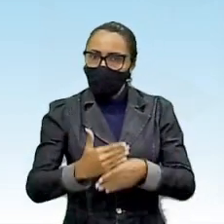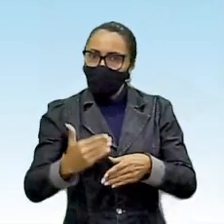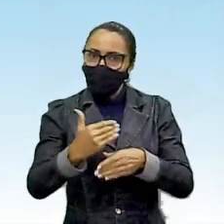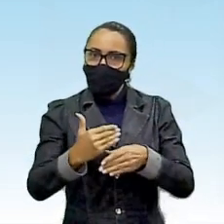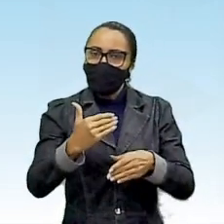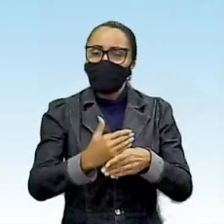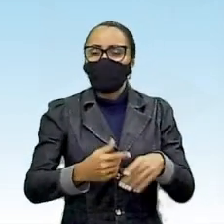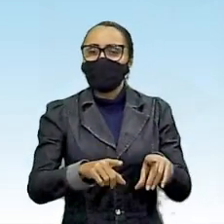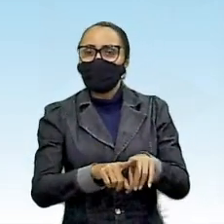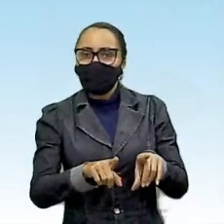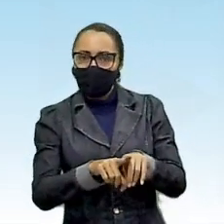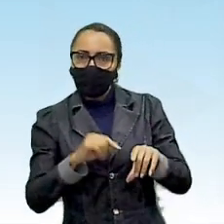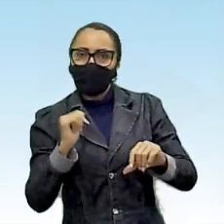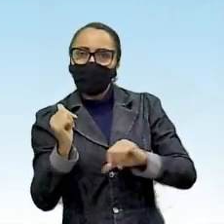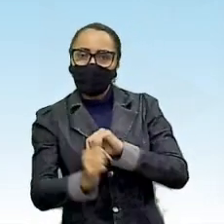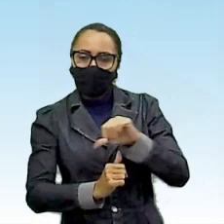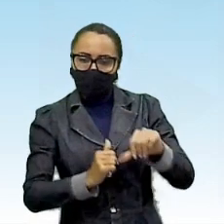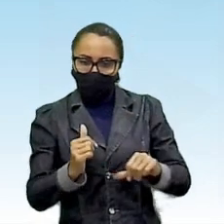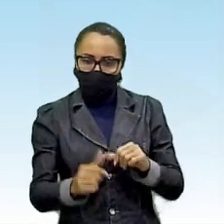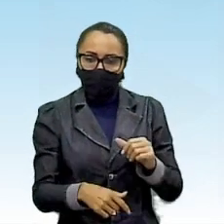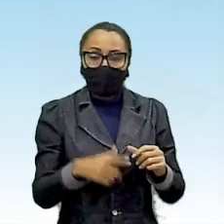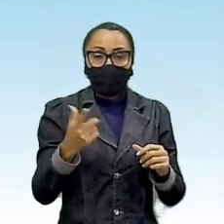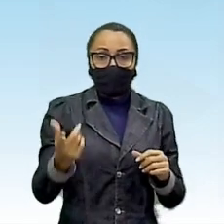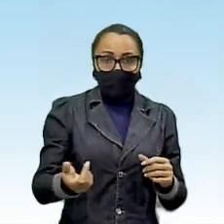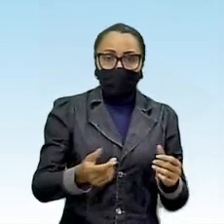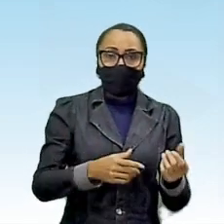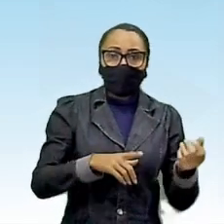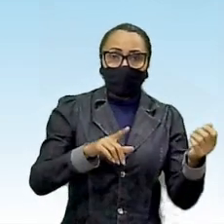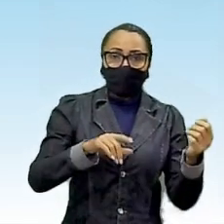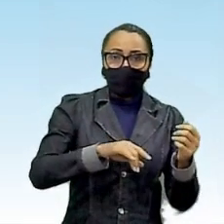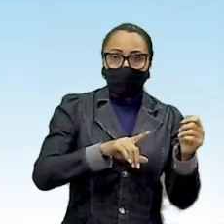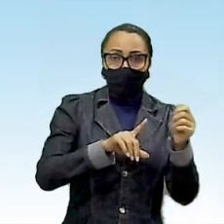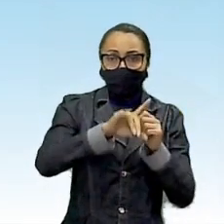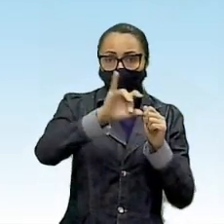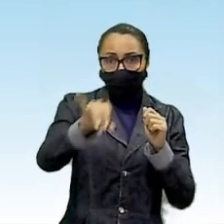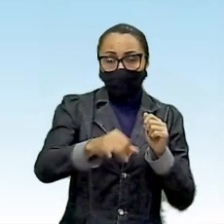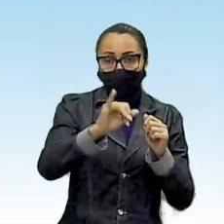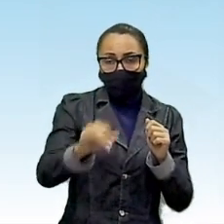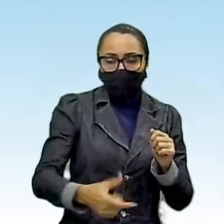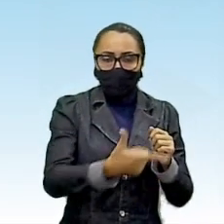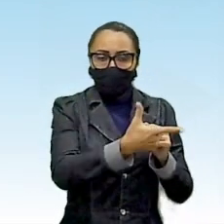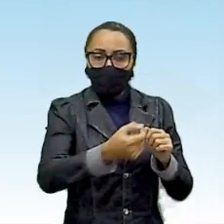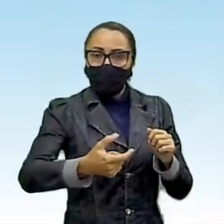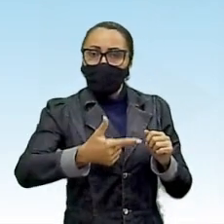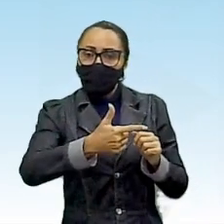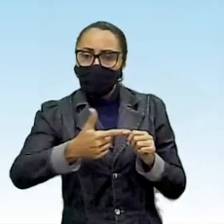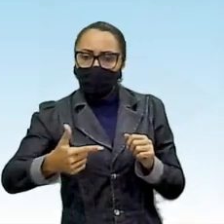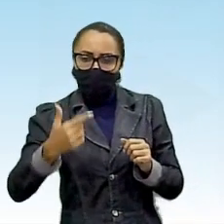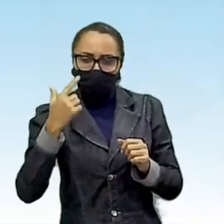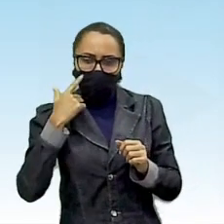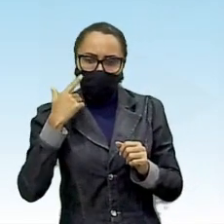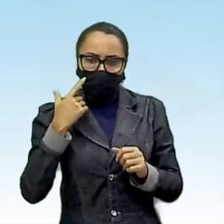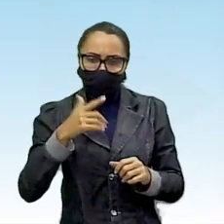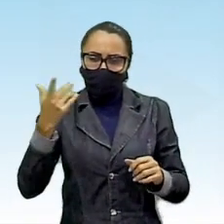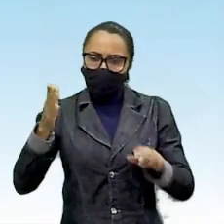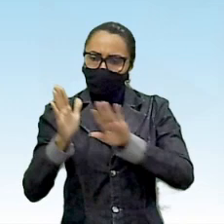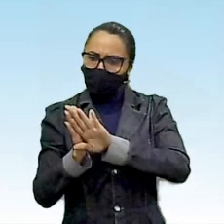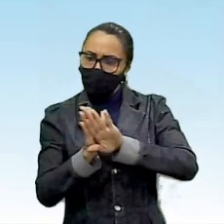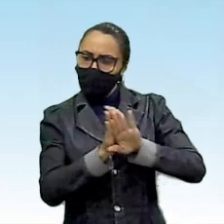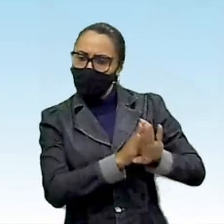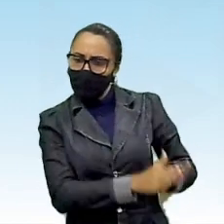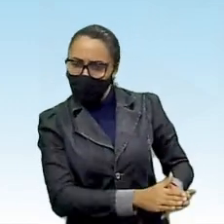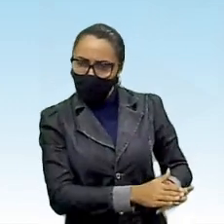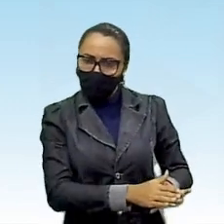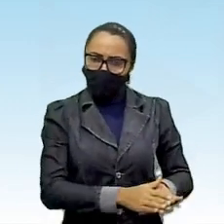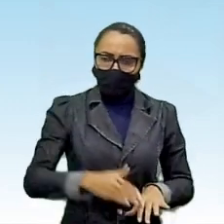construção, também entrou em vigência esse ano, em janeiro de 2022. E aí saiu de cena, né, o nosso